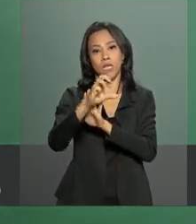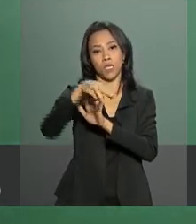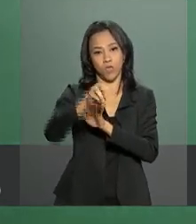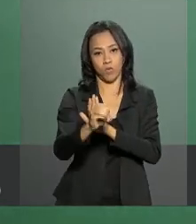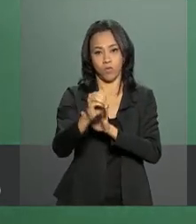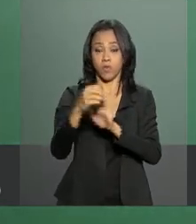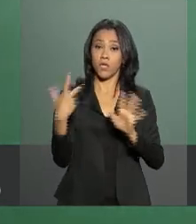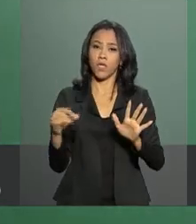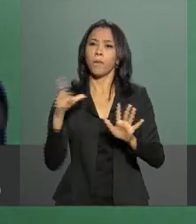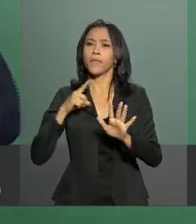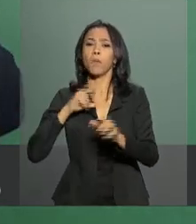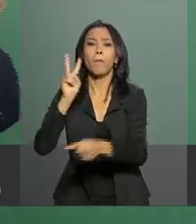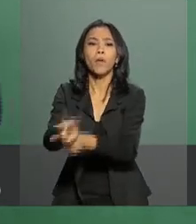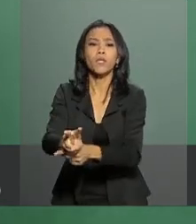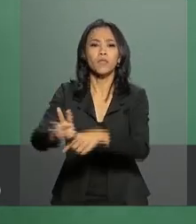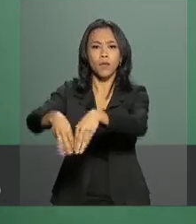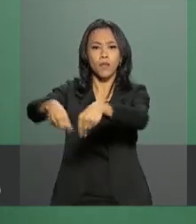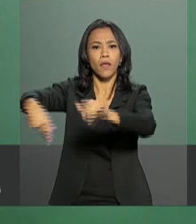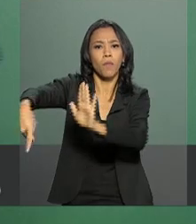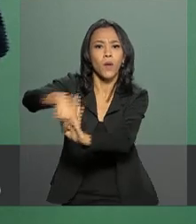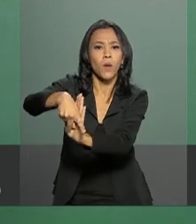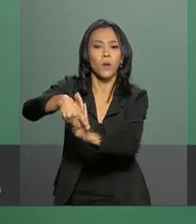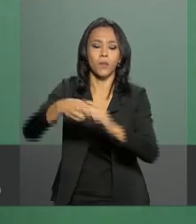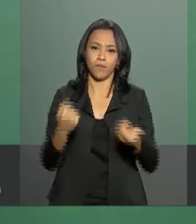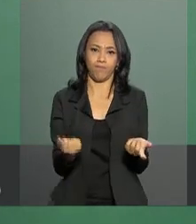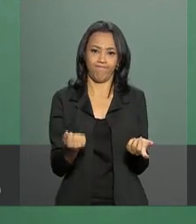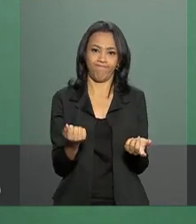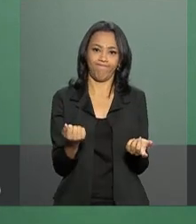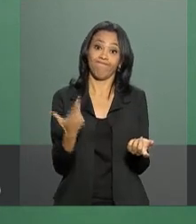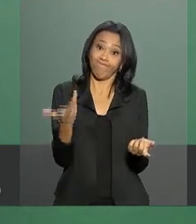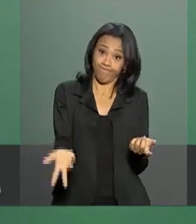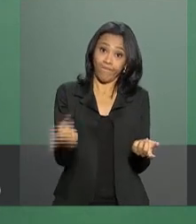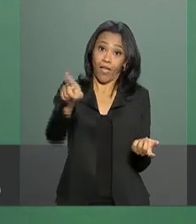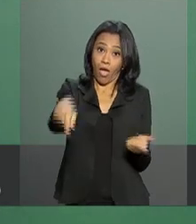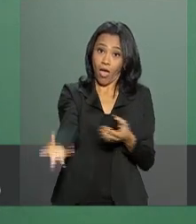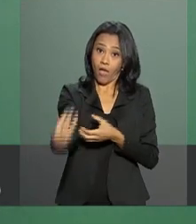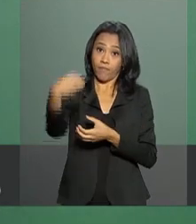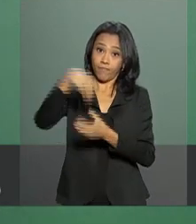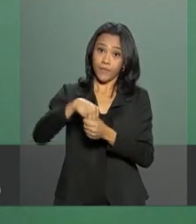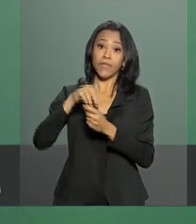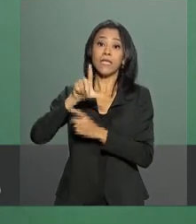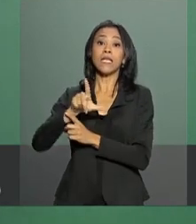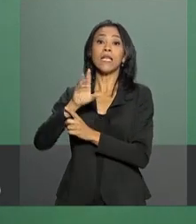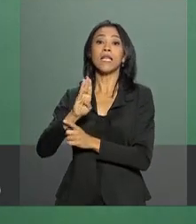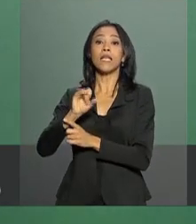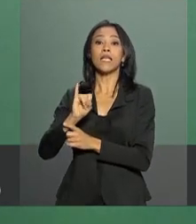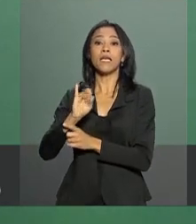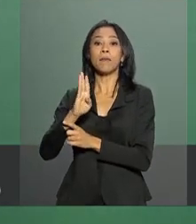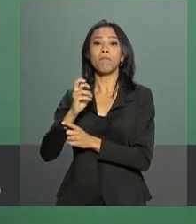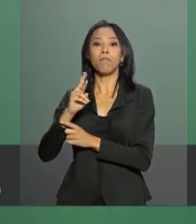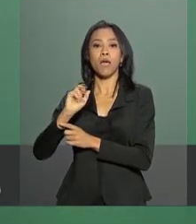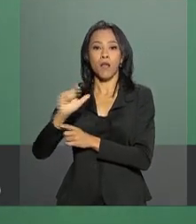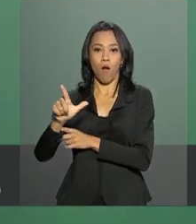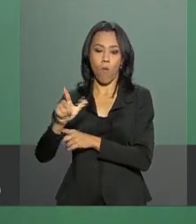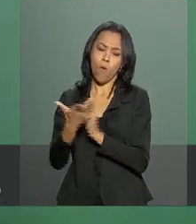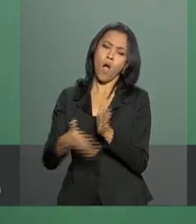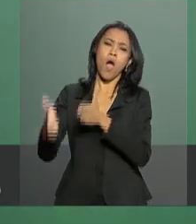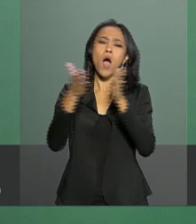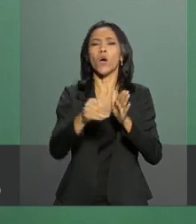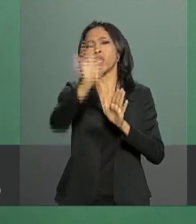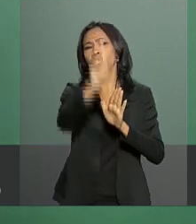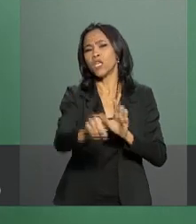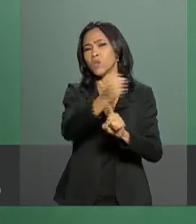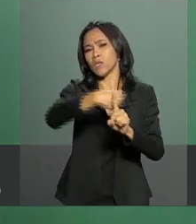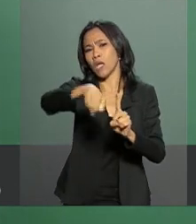proteção à iniciativa privada o incentivo da iniciativa privada são princípios do estado liberal mas os chamados direitos sociais os